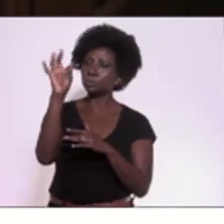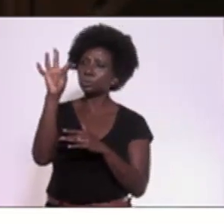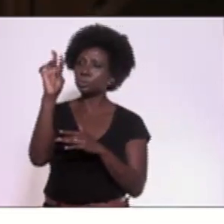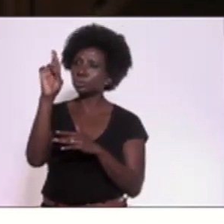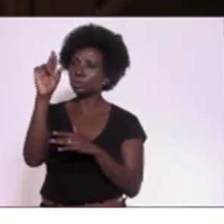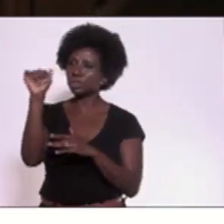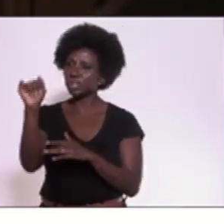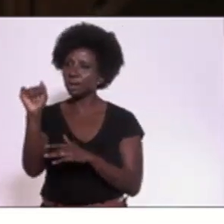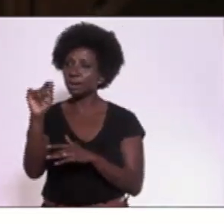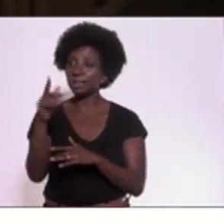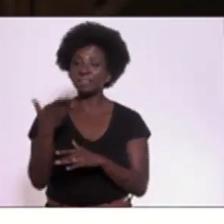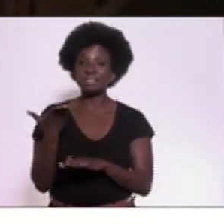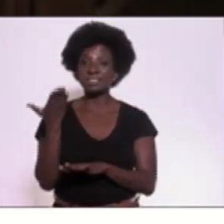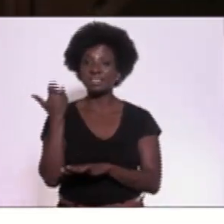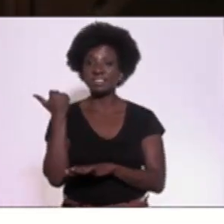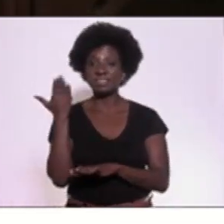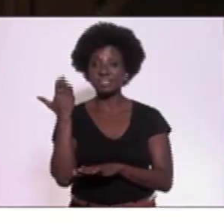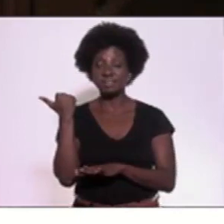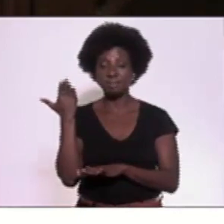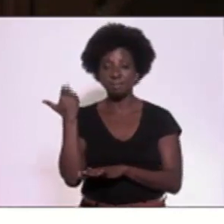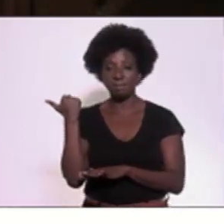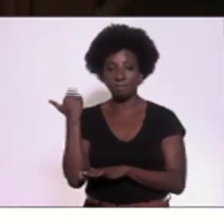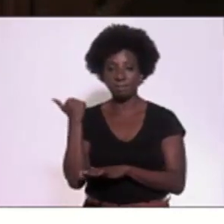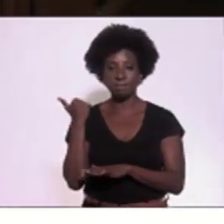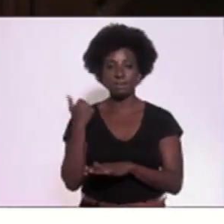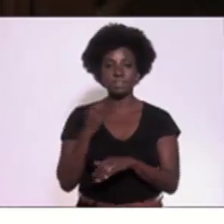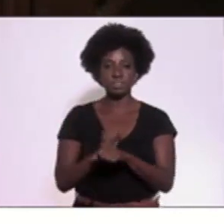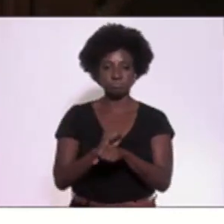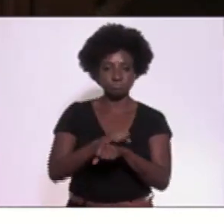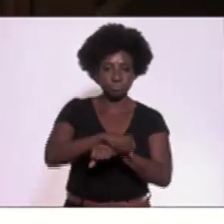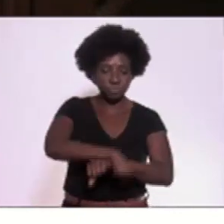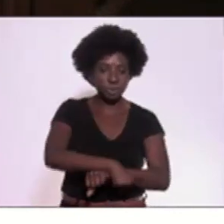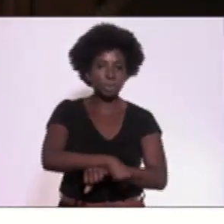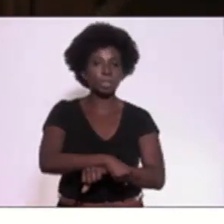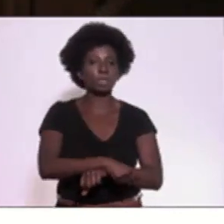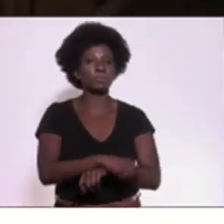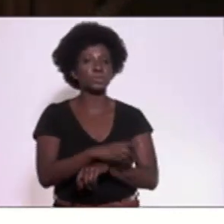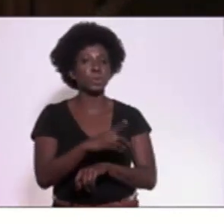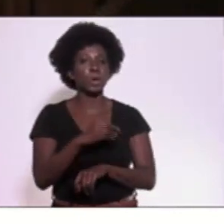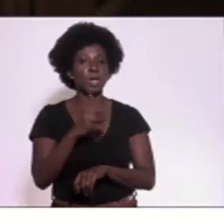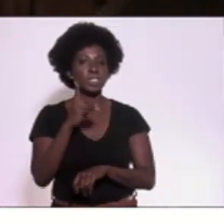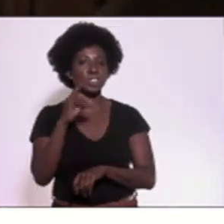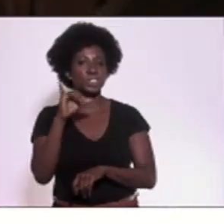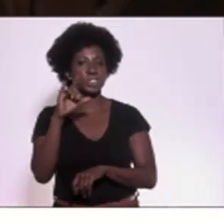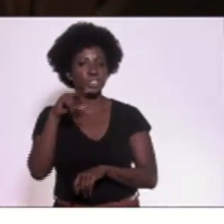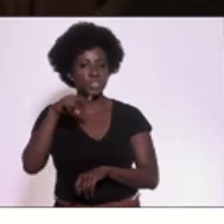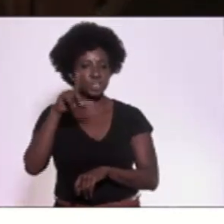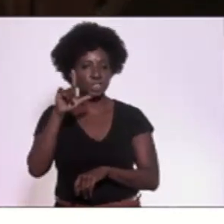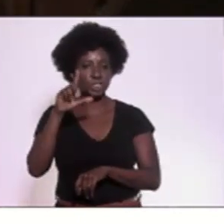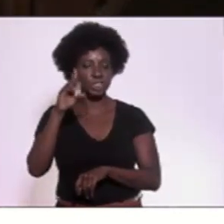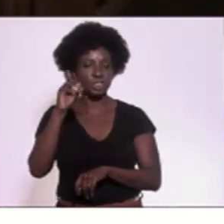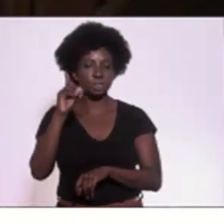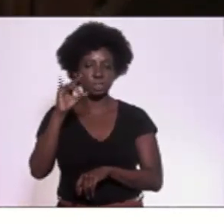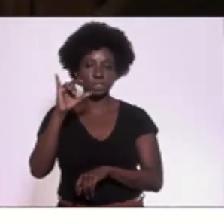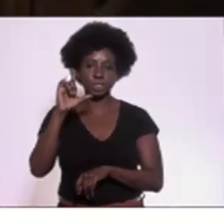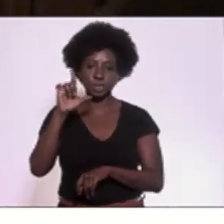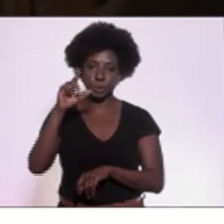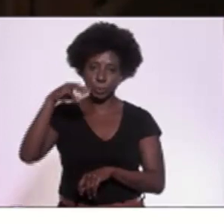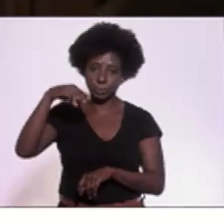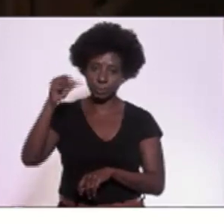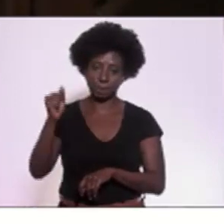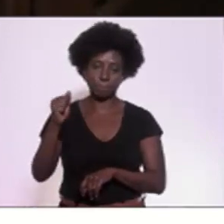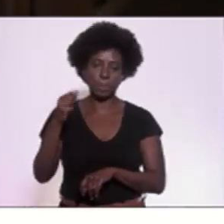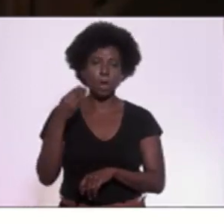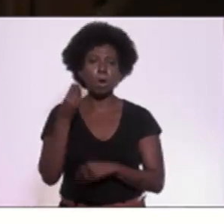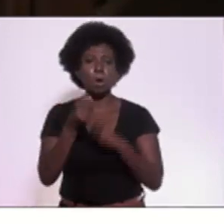temas para que as pessoas possam perceber o tamanho do problema que a gente está vivendo no Brasil. O tamanho do problema